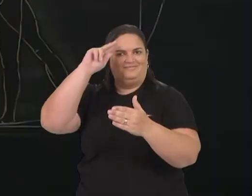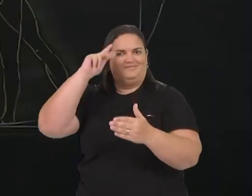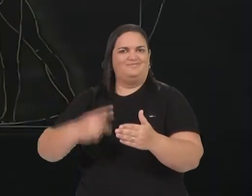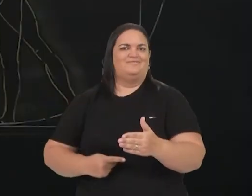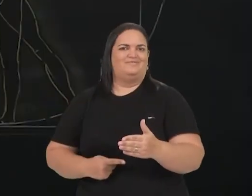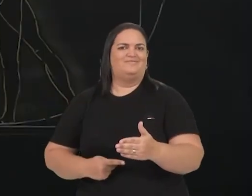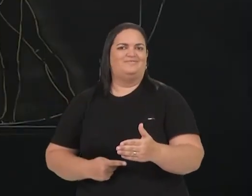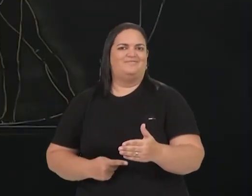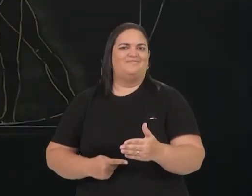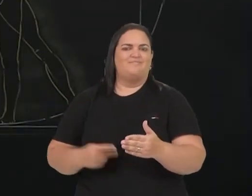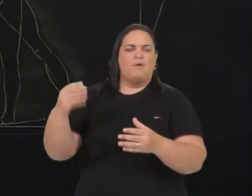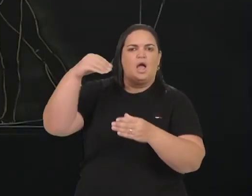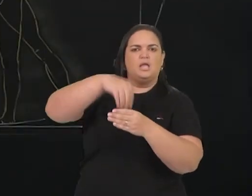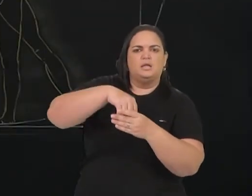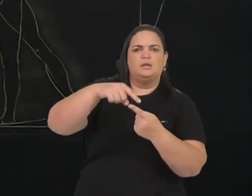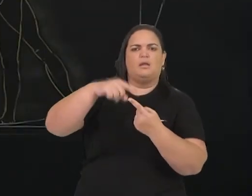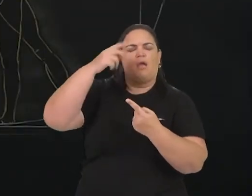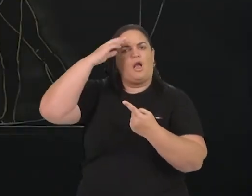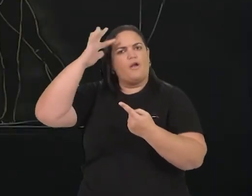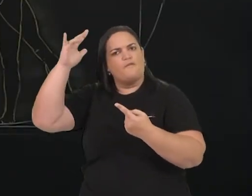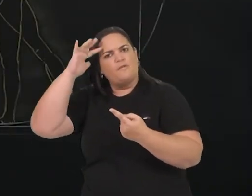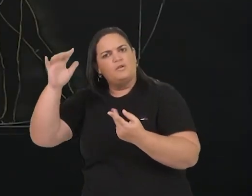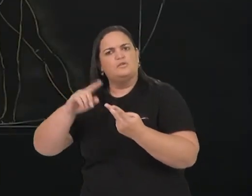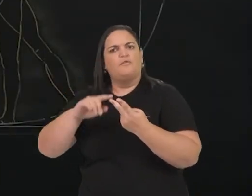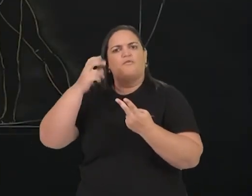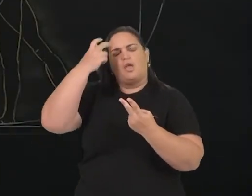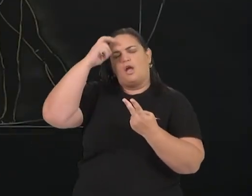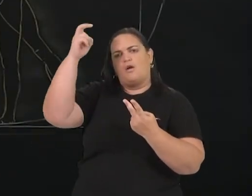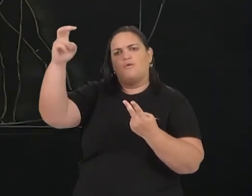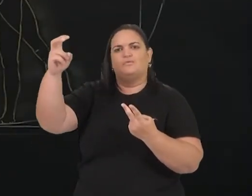da filosofia, da cultura, que é o que a gente chama de